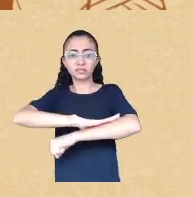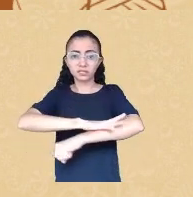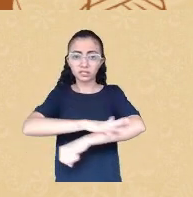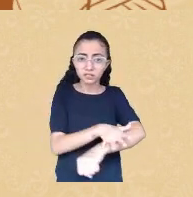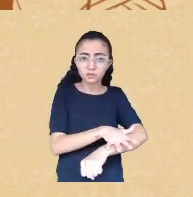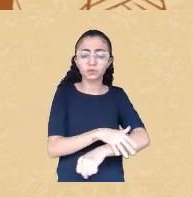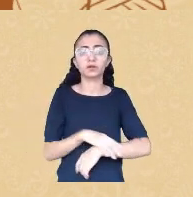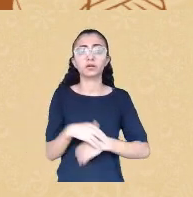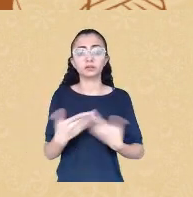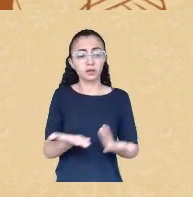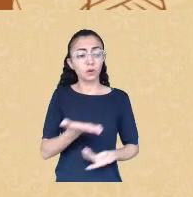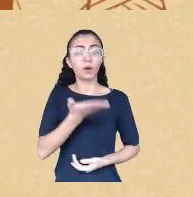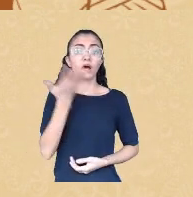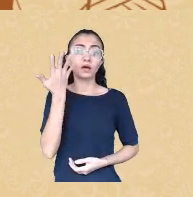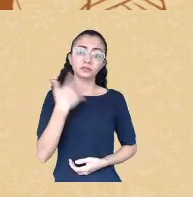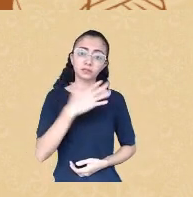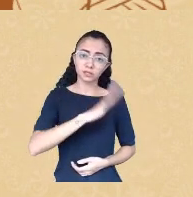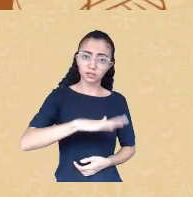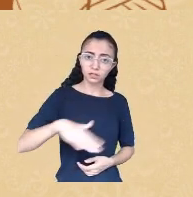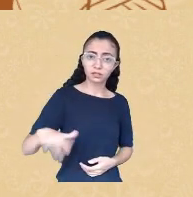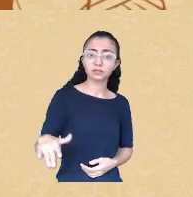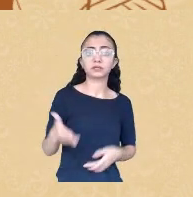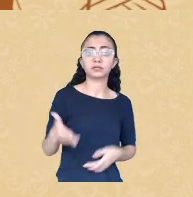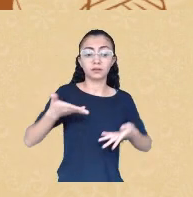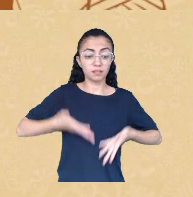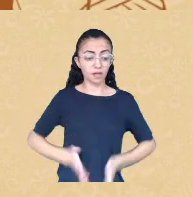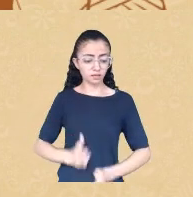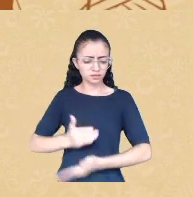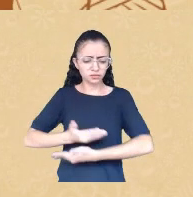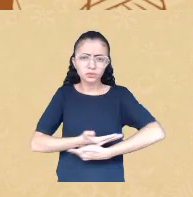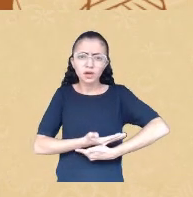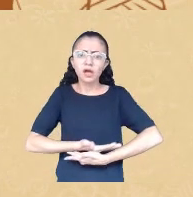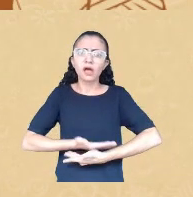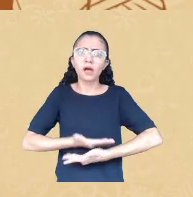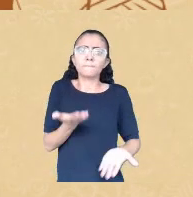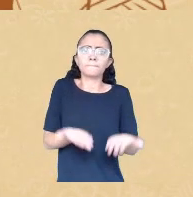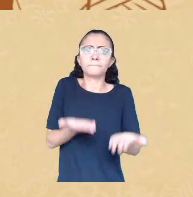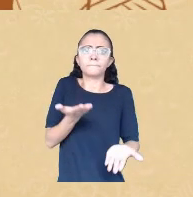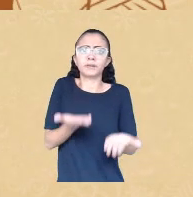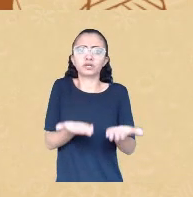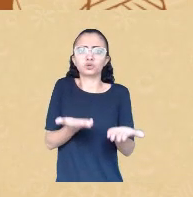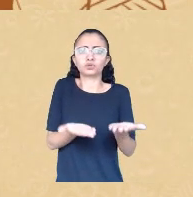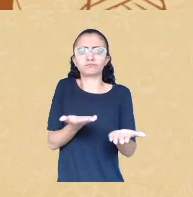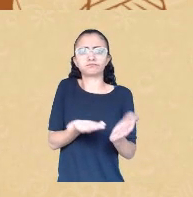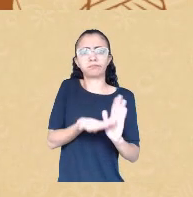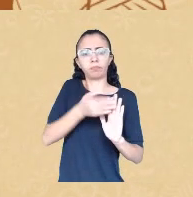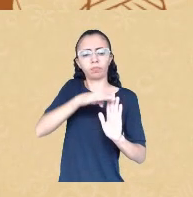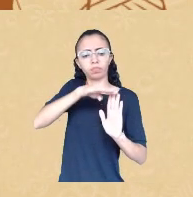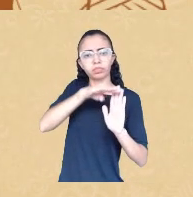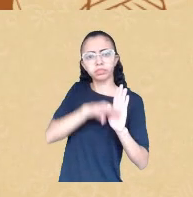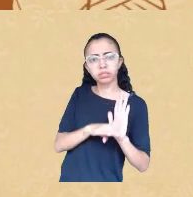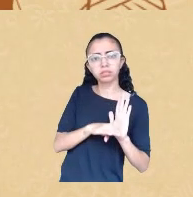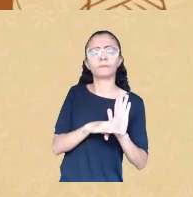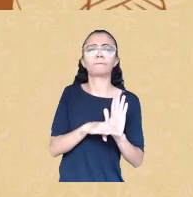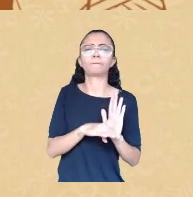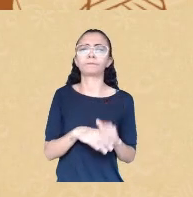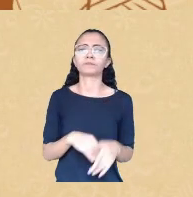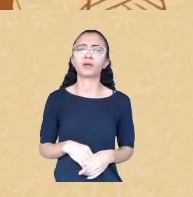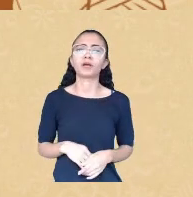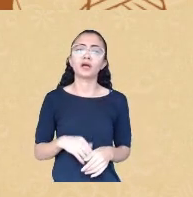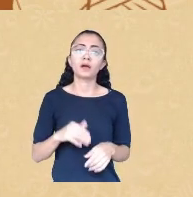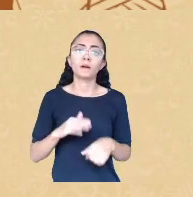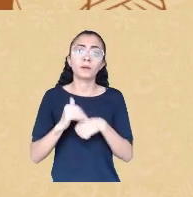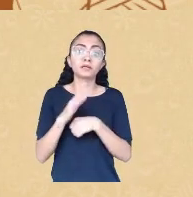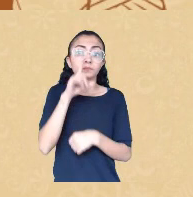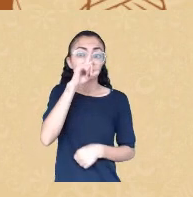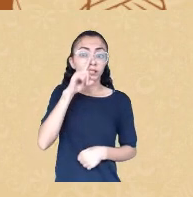crianças, até nascem com menos peso, com maior chance de morrerem antes de um ano de vida, não há de frequentar uma creche, dados clássicos que